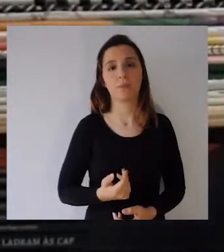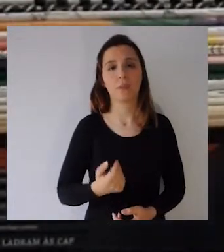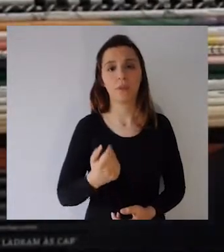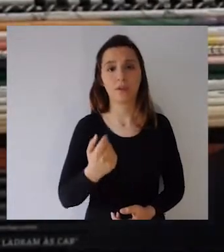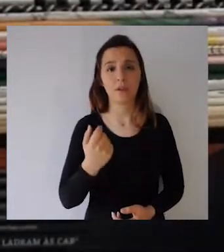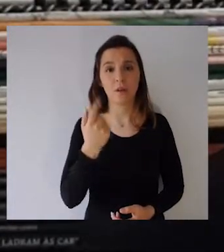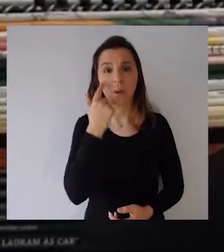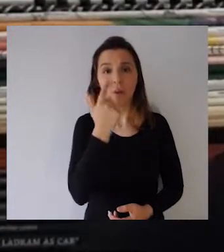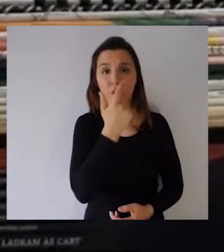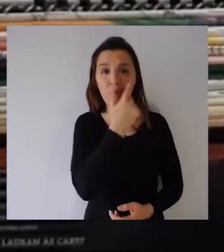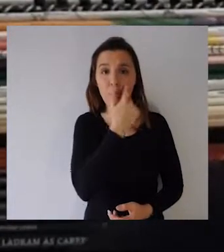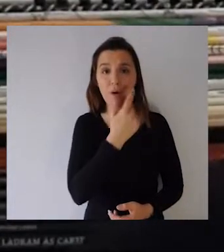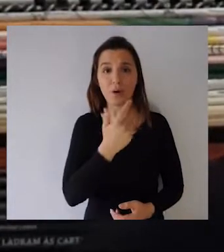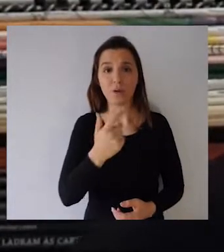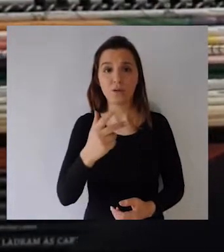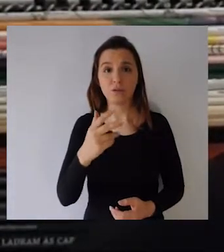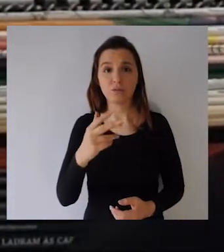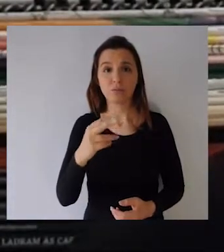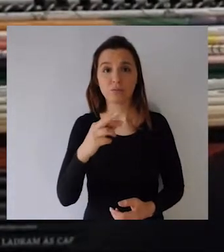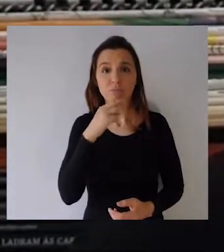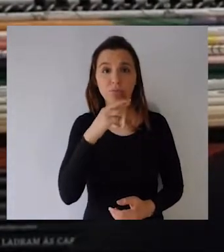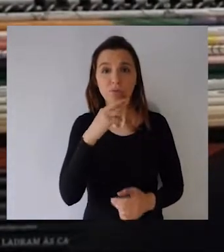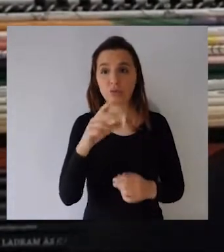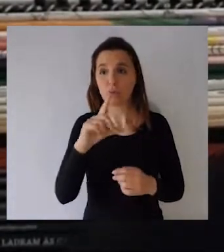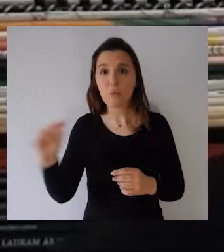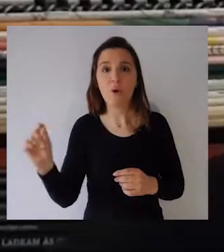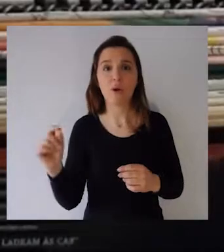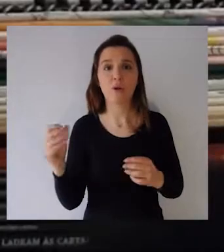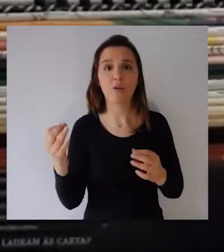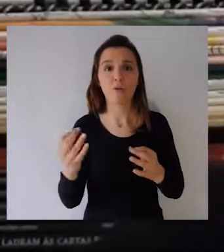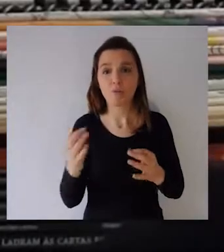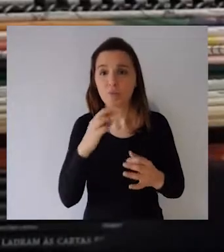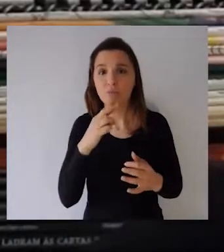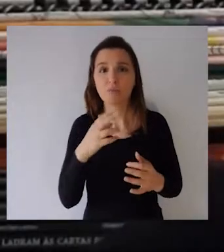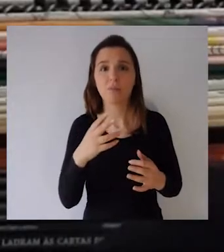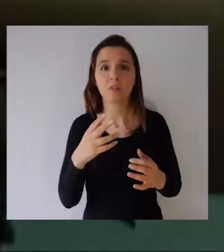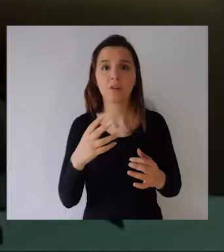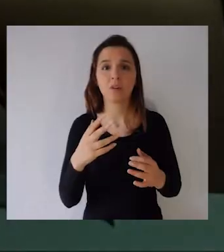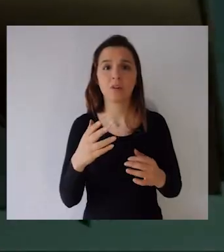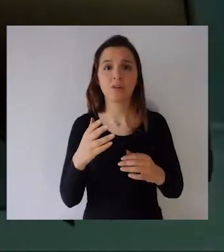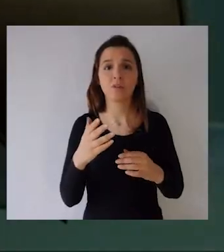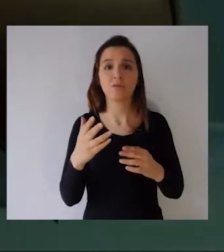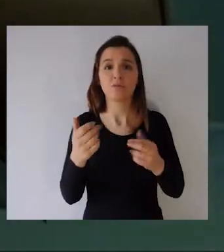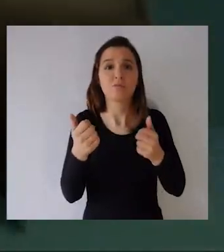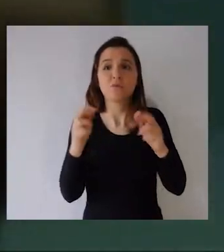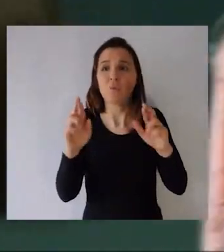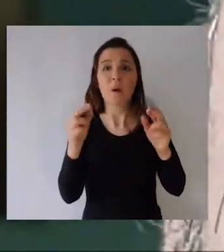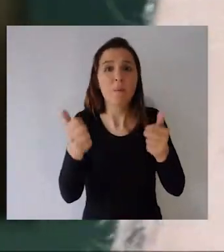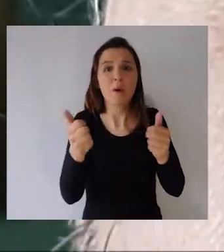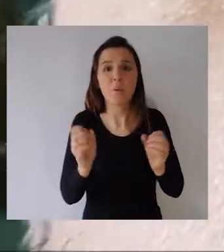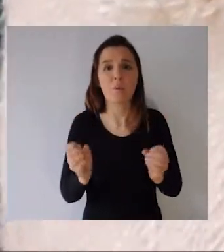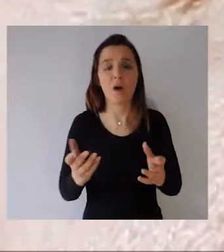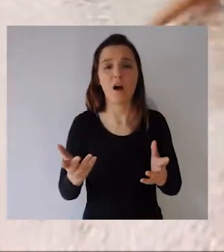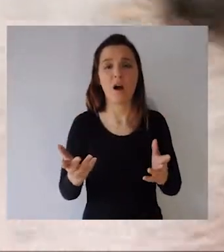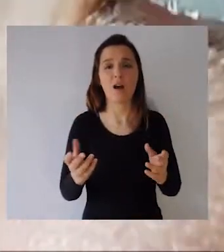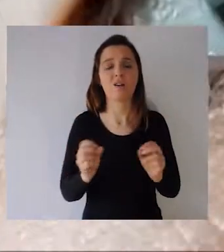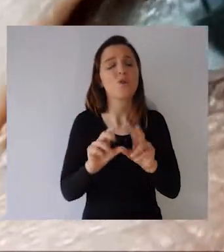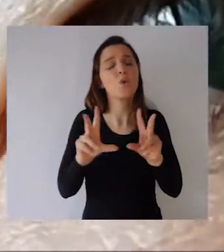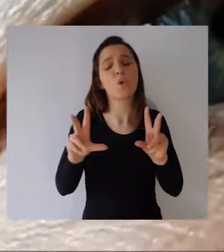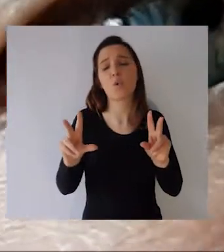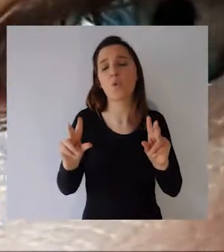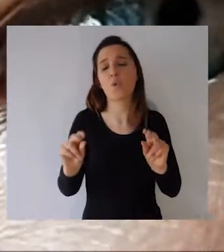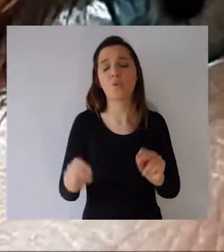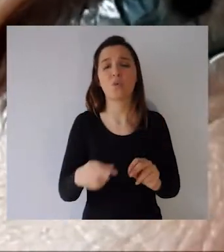Partem tão tristes os tristes, tão fora de esperar bem, que nunca tão